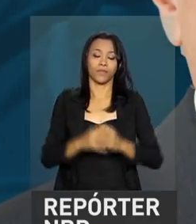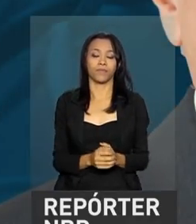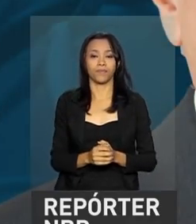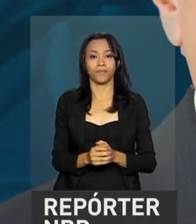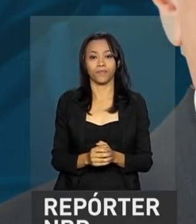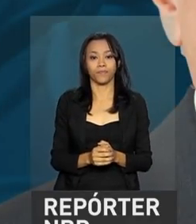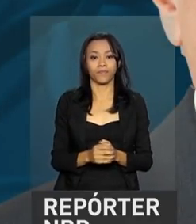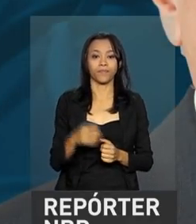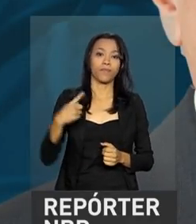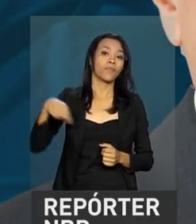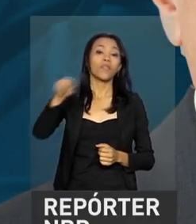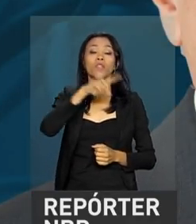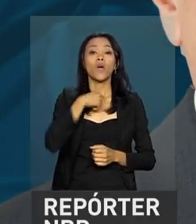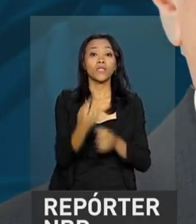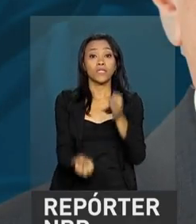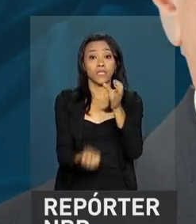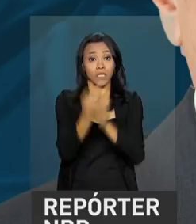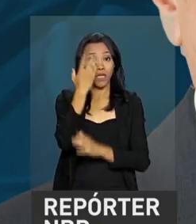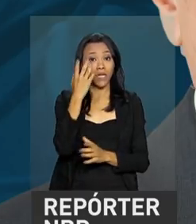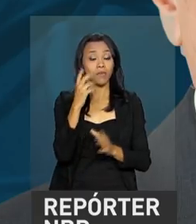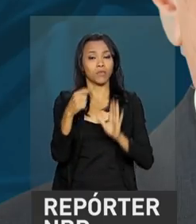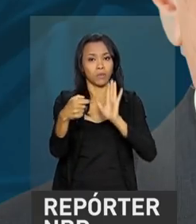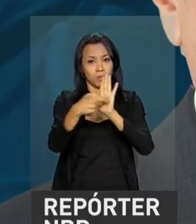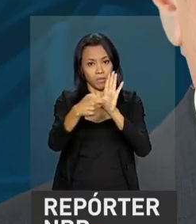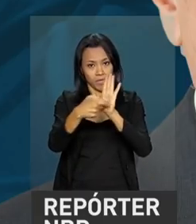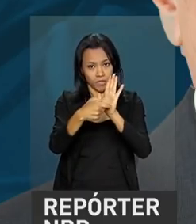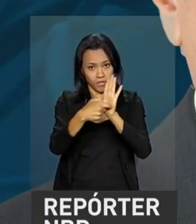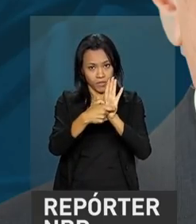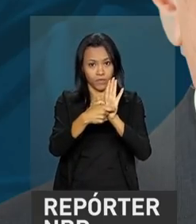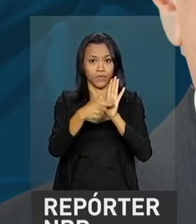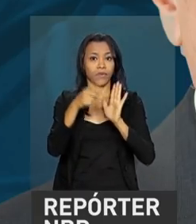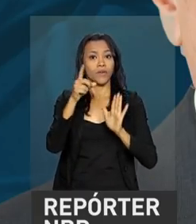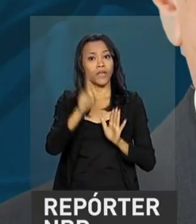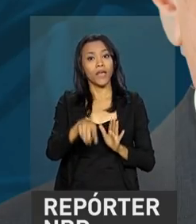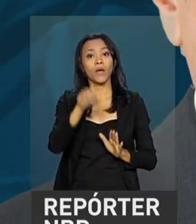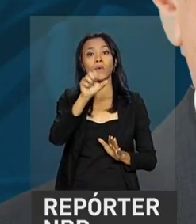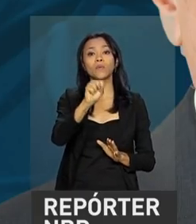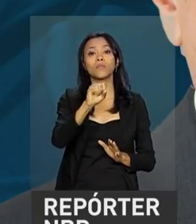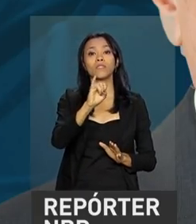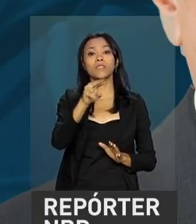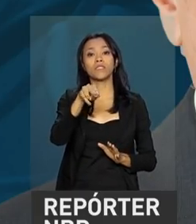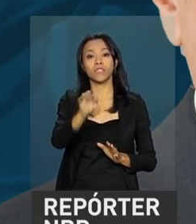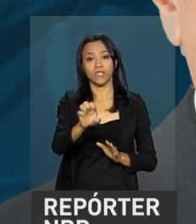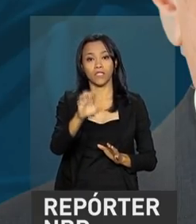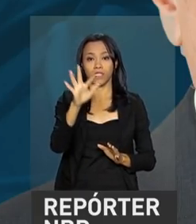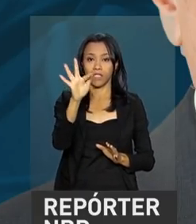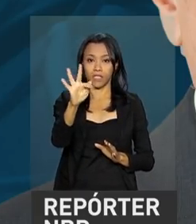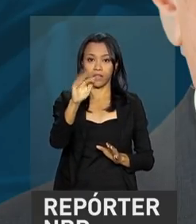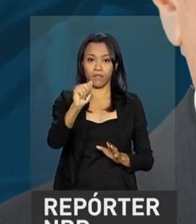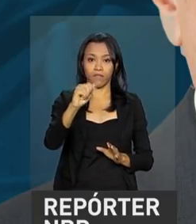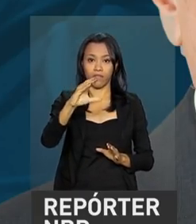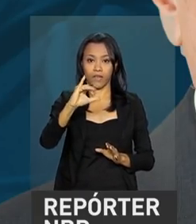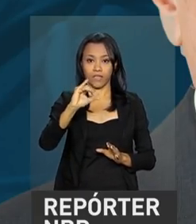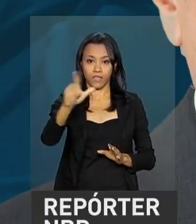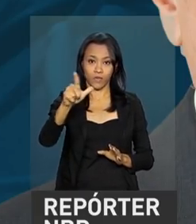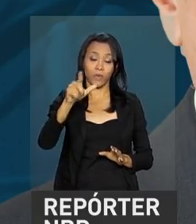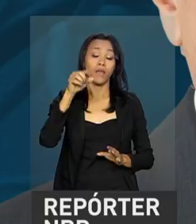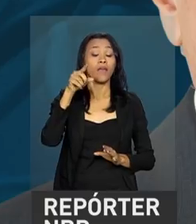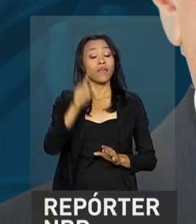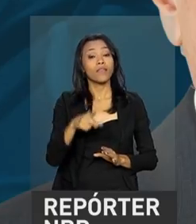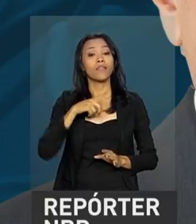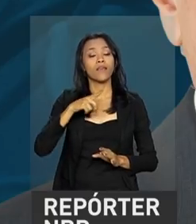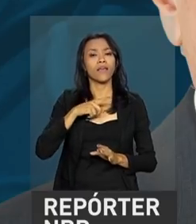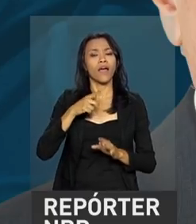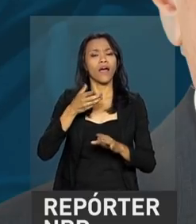nós criamos um aplicativo mas gabriela o chile fácil onde ele consegue acessar as vagas de emprego disponíveis